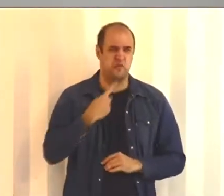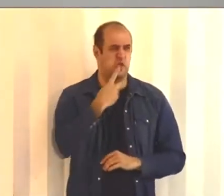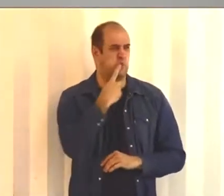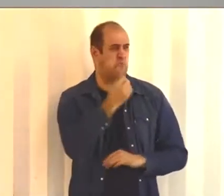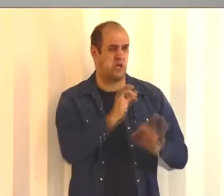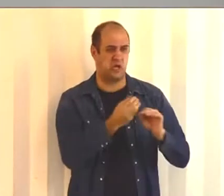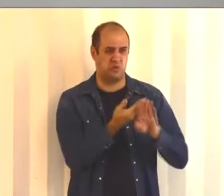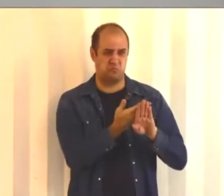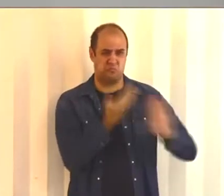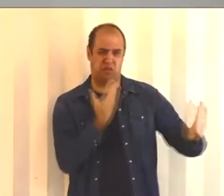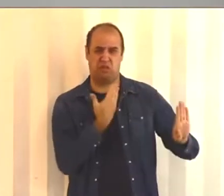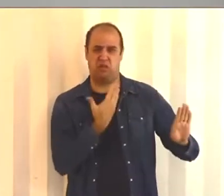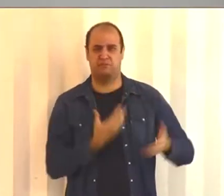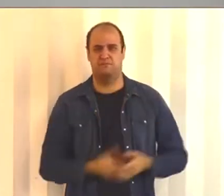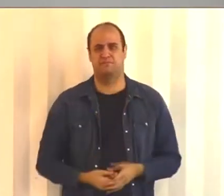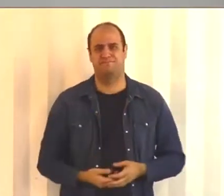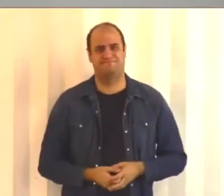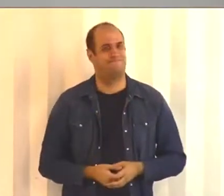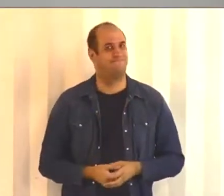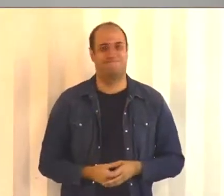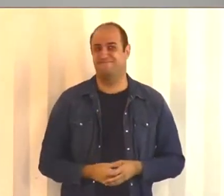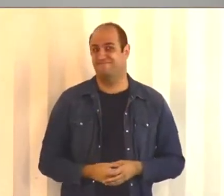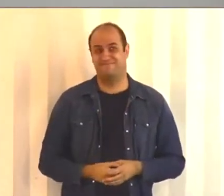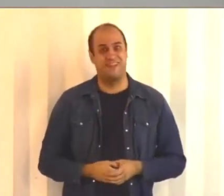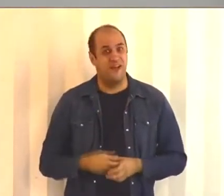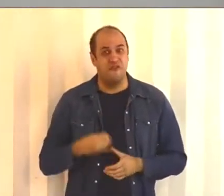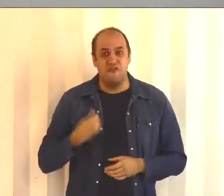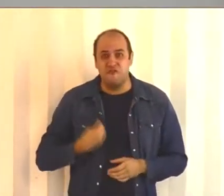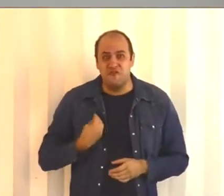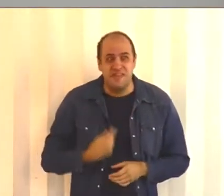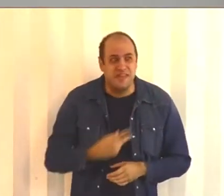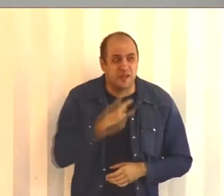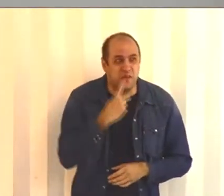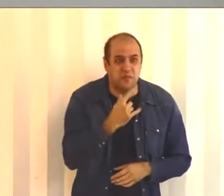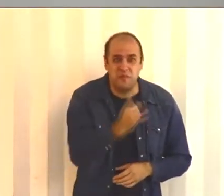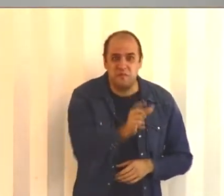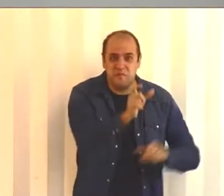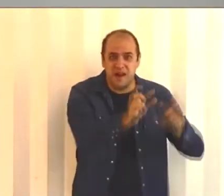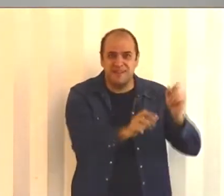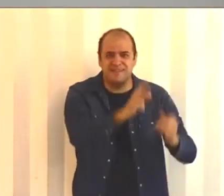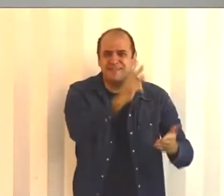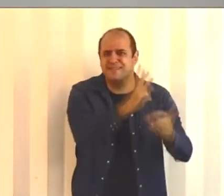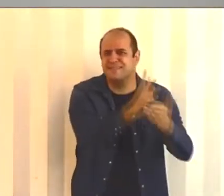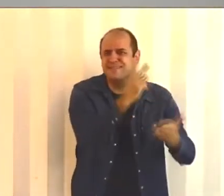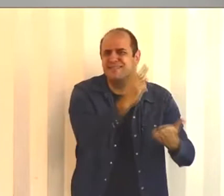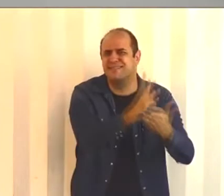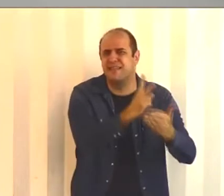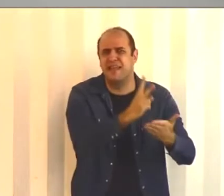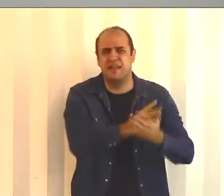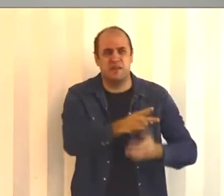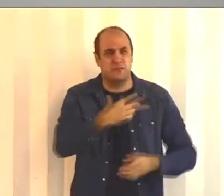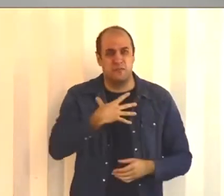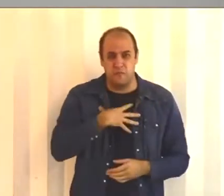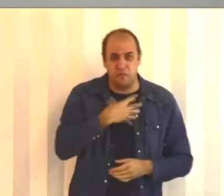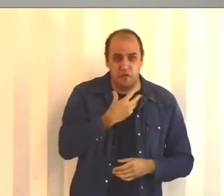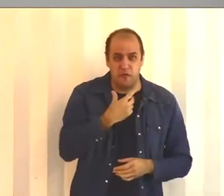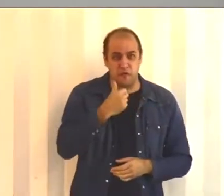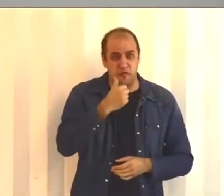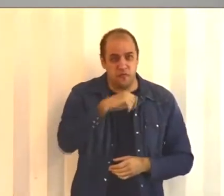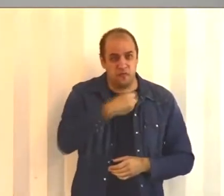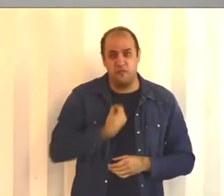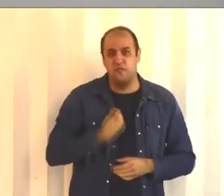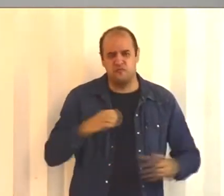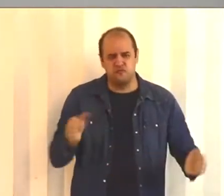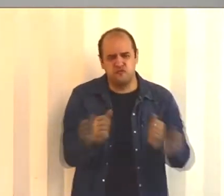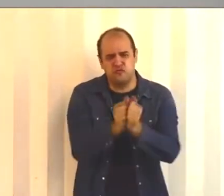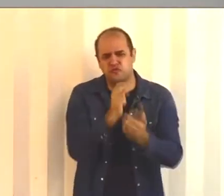pais? Mal sabem eles que a vida dos pais sempre estará, a vida dos pais sempre estará na vida